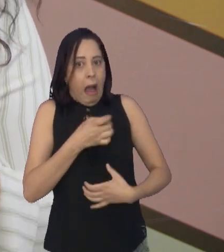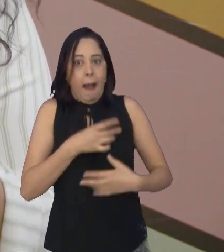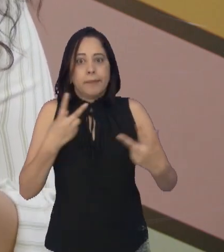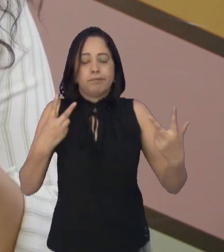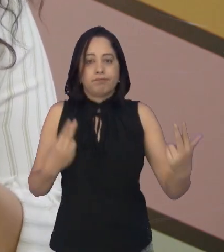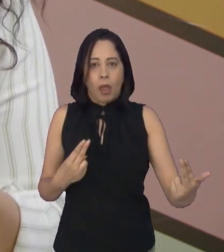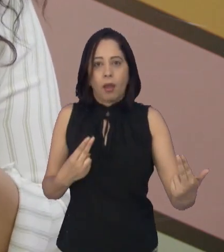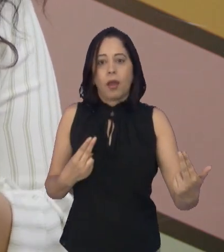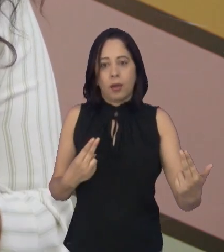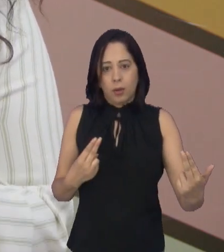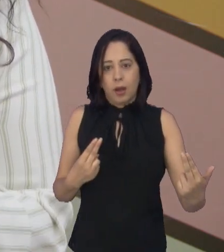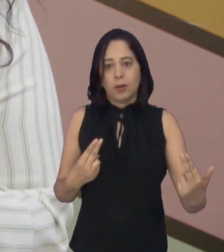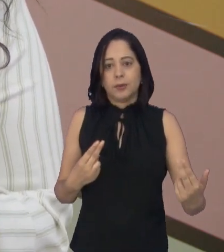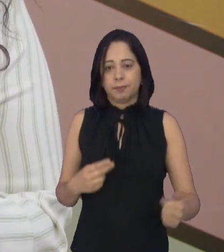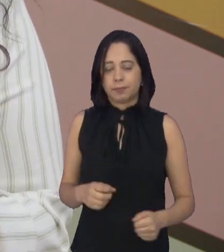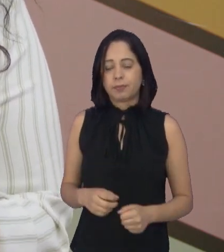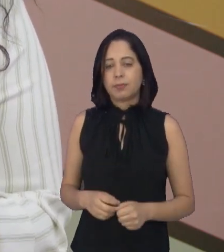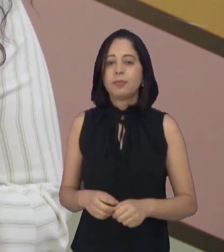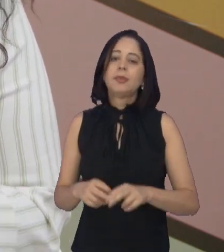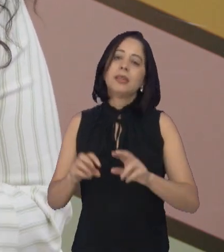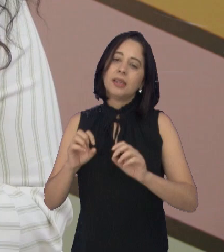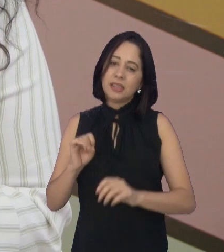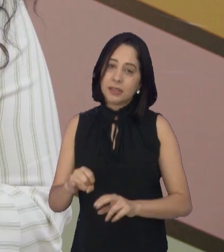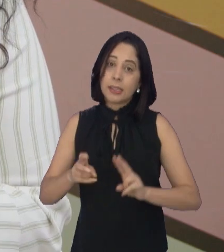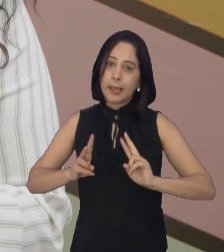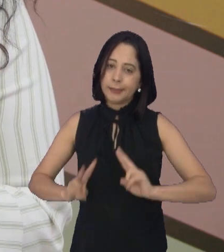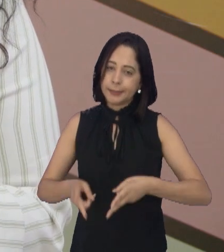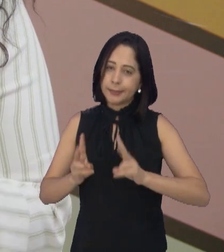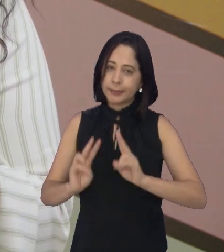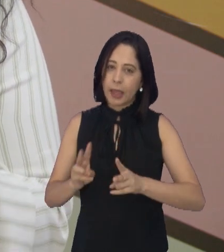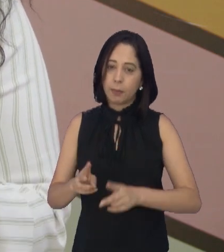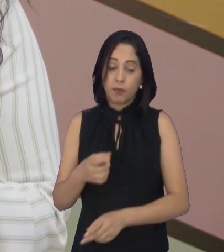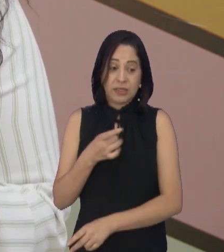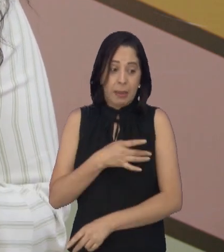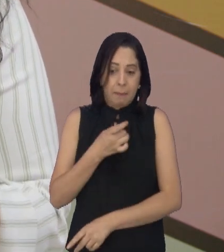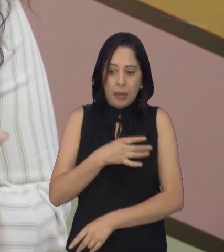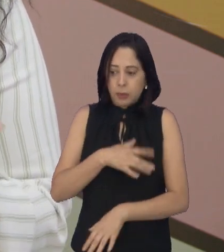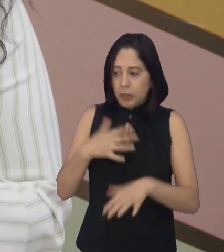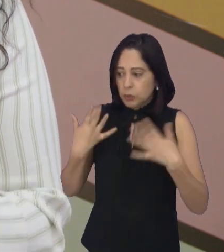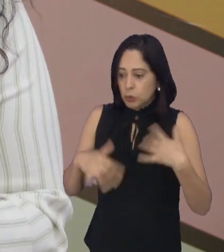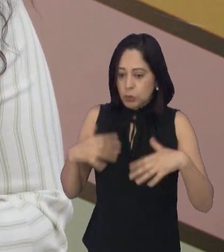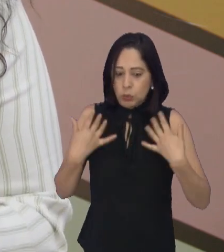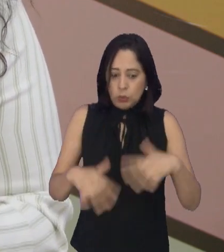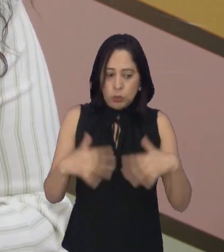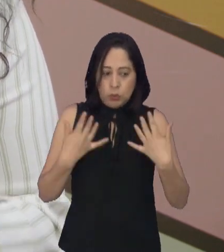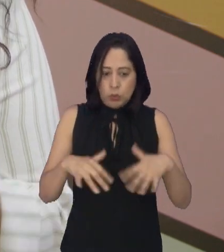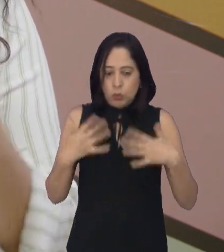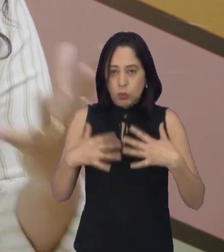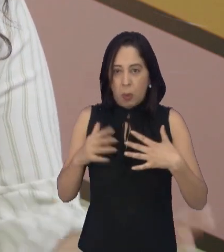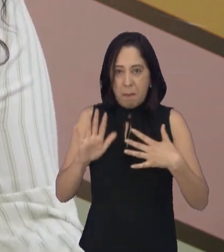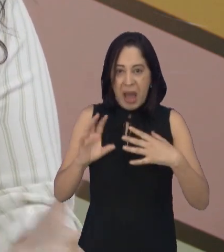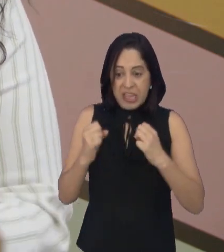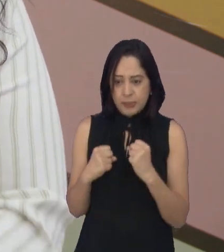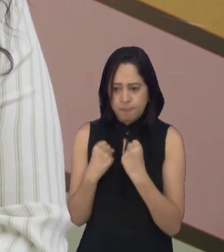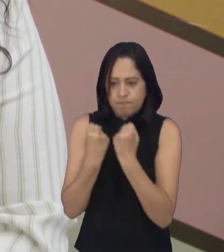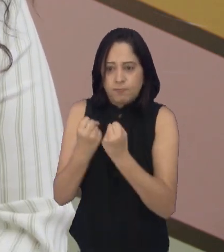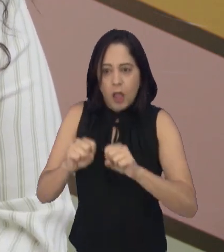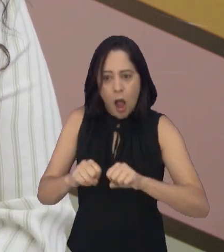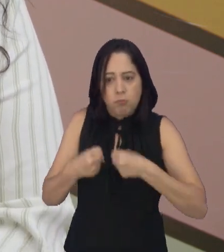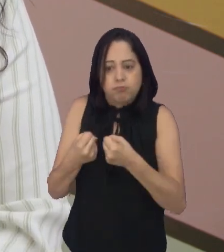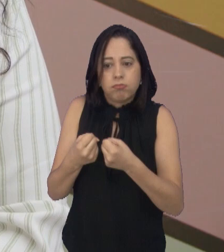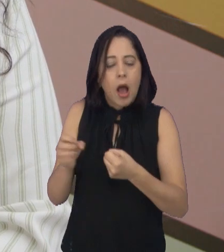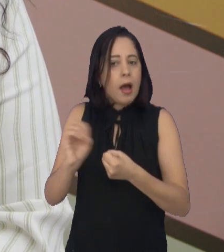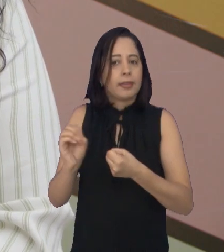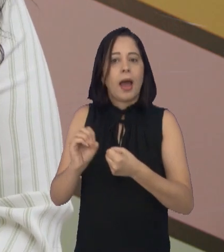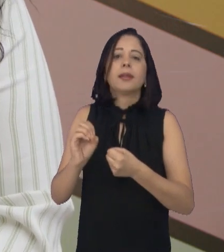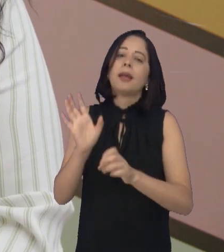claro, quanto mais ouvido você dá para o seu medo, quanto mais você escuta ele, não enfrenta ele, ele pode vir a aumentar e pode